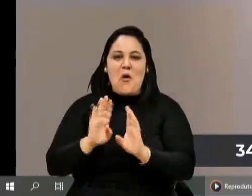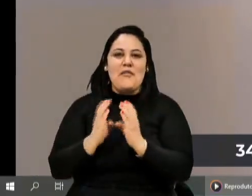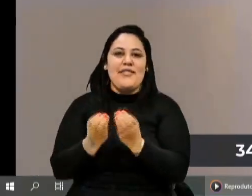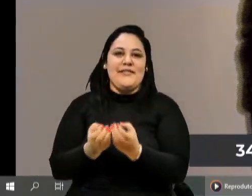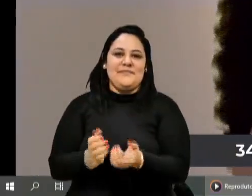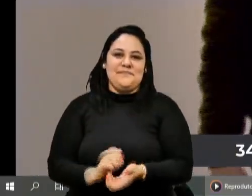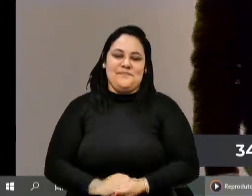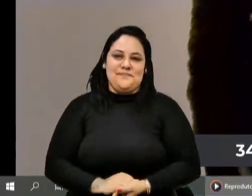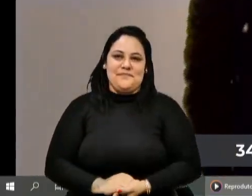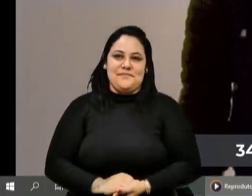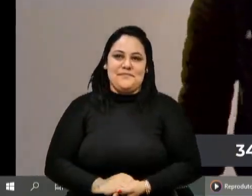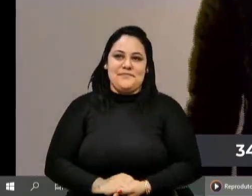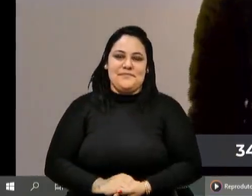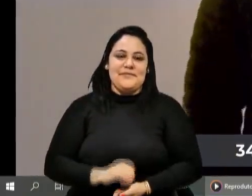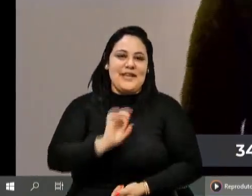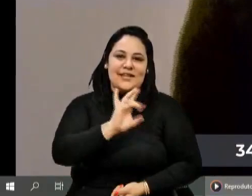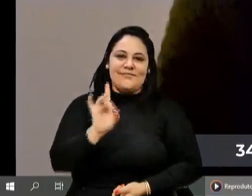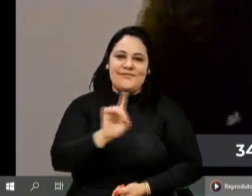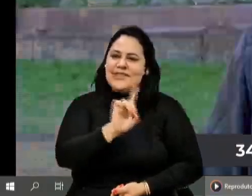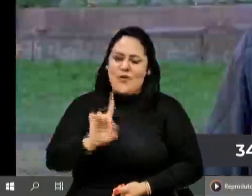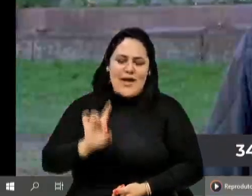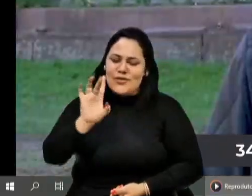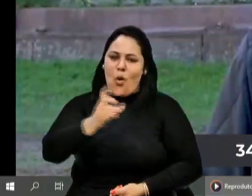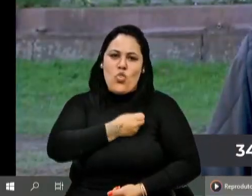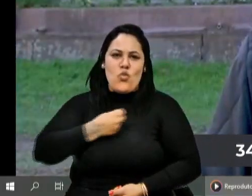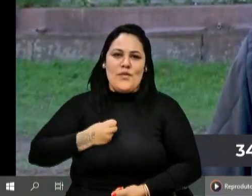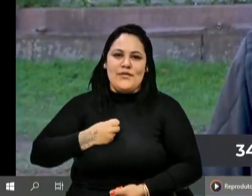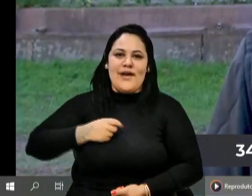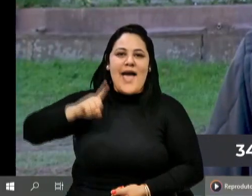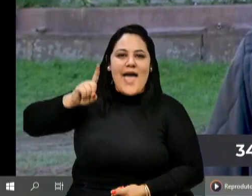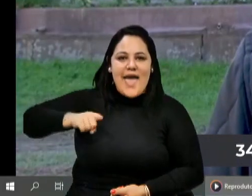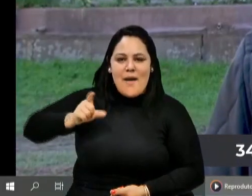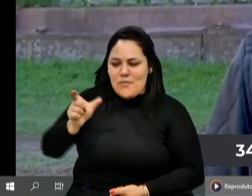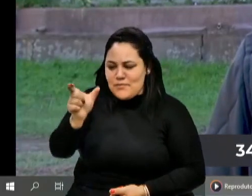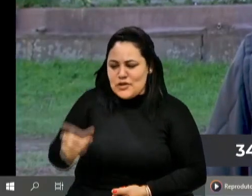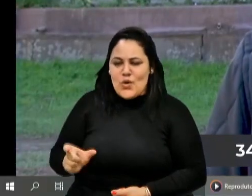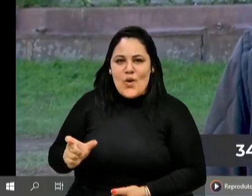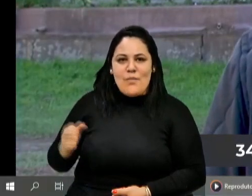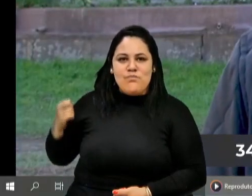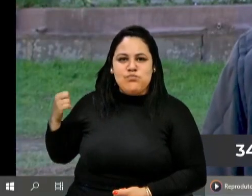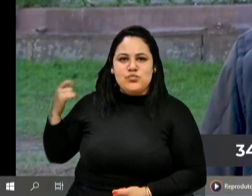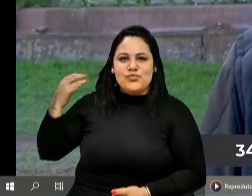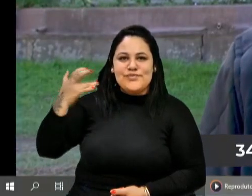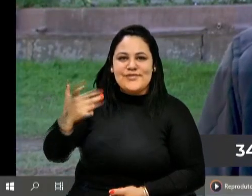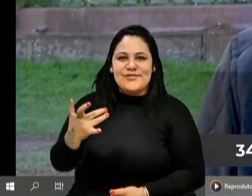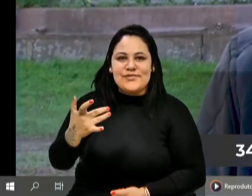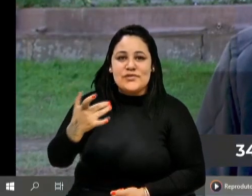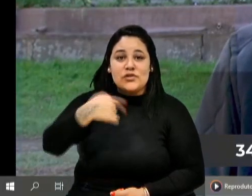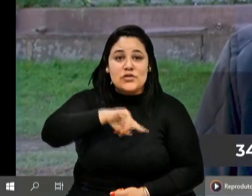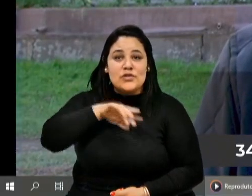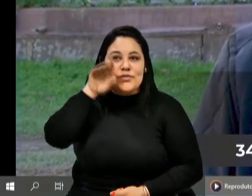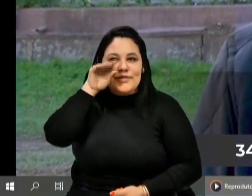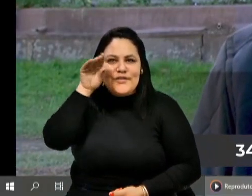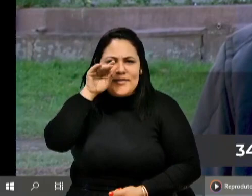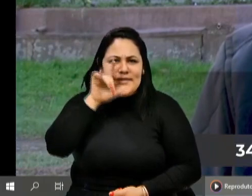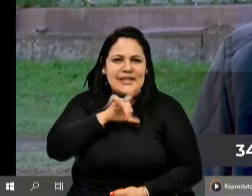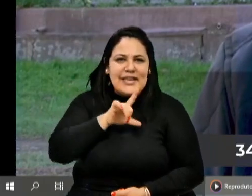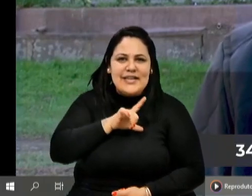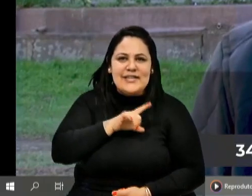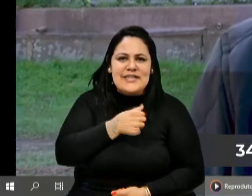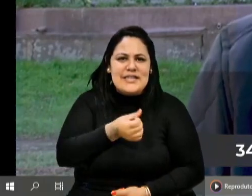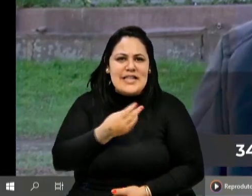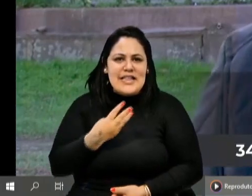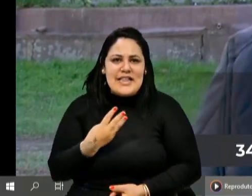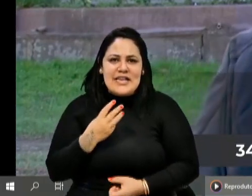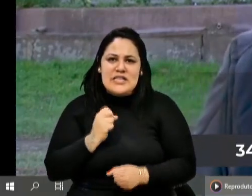um número, é uma história que tem por trás. E nós observamos aqui que o Lar da Velhice, tendo 63 anos, 6 décadas de